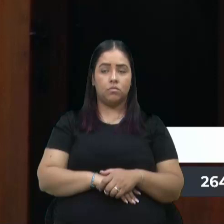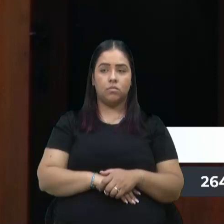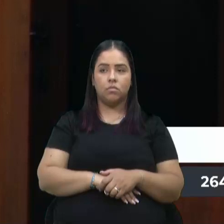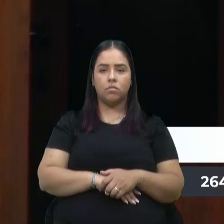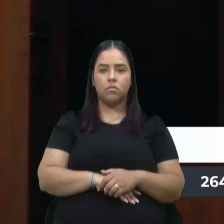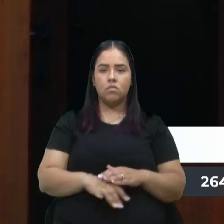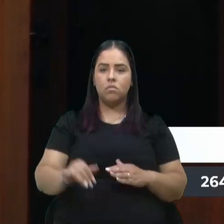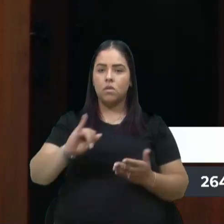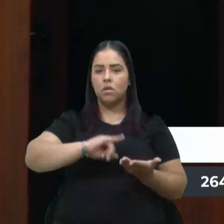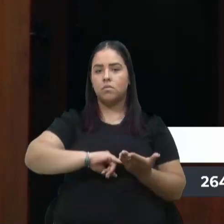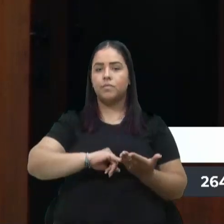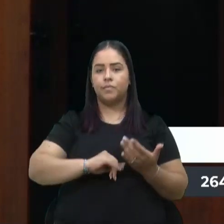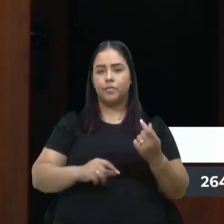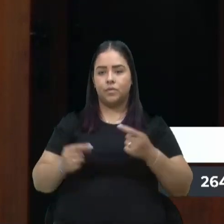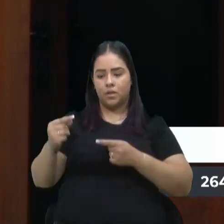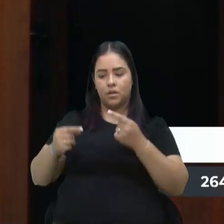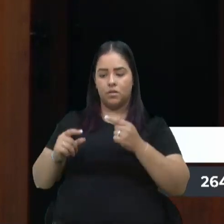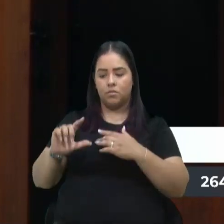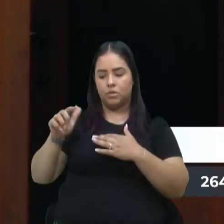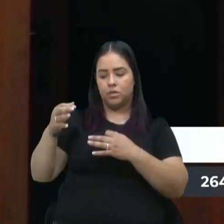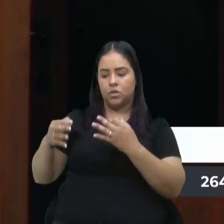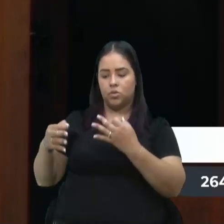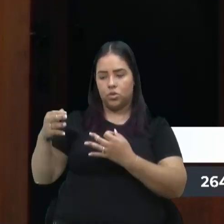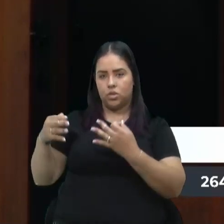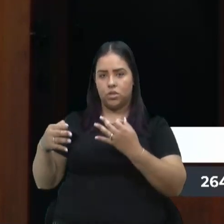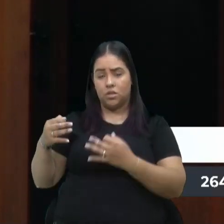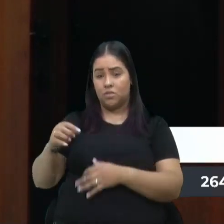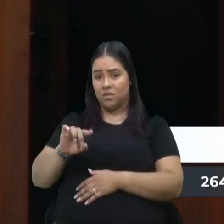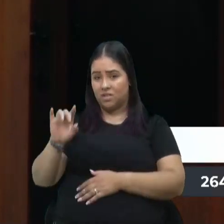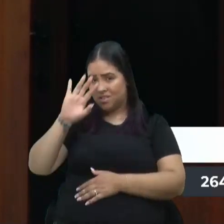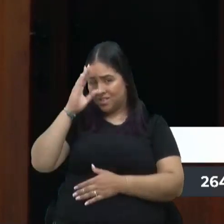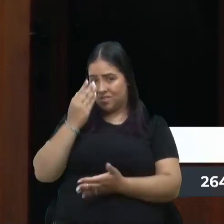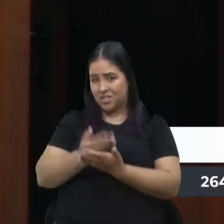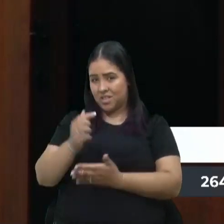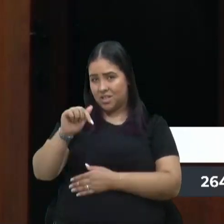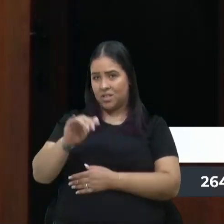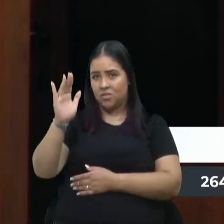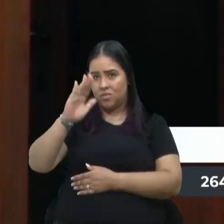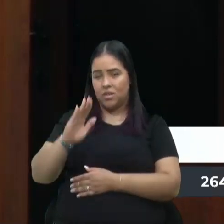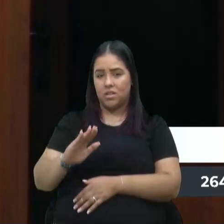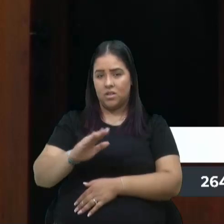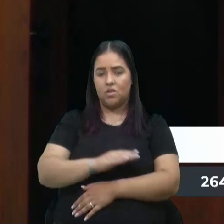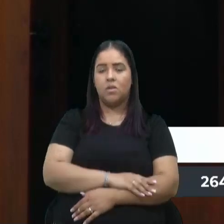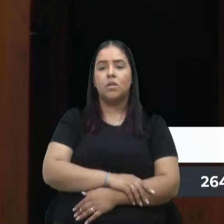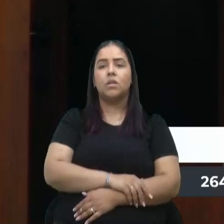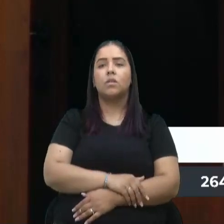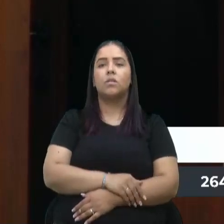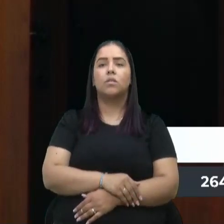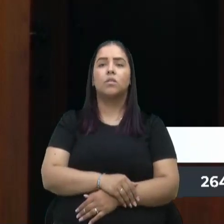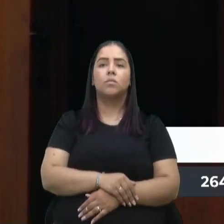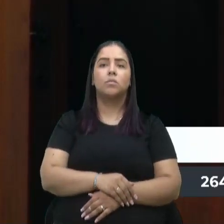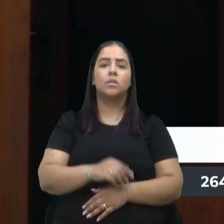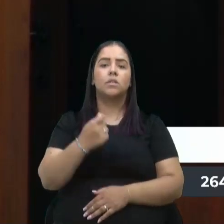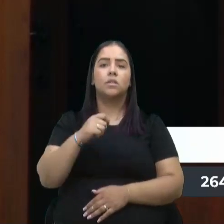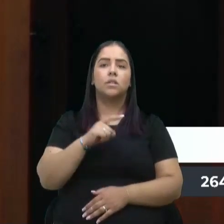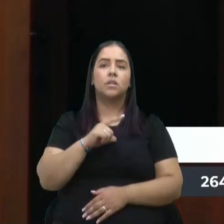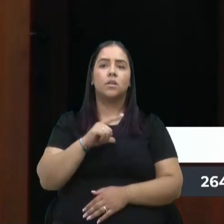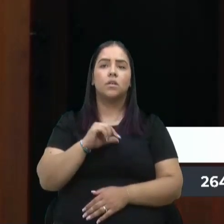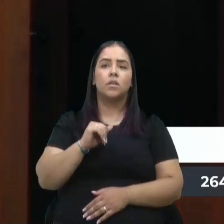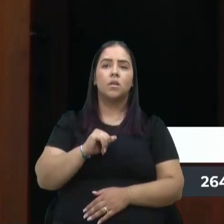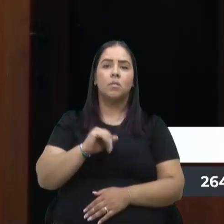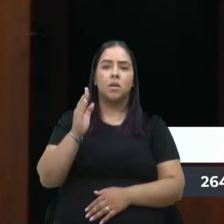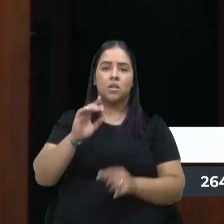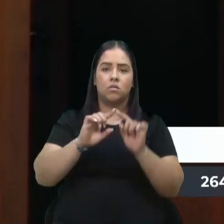vezes, são discutidos na justiça. Vocês acreditam que no Brasil um escritório contábil precisa ter mais funcionários que